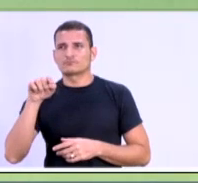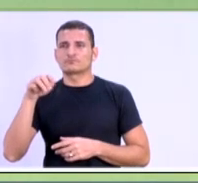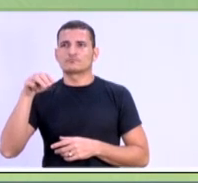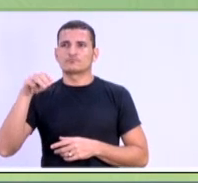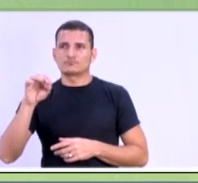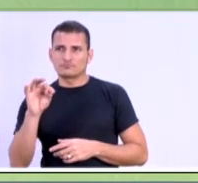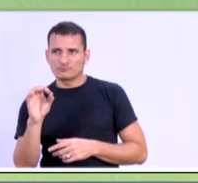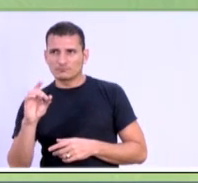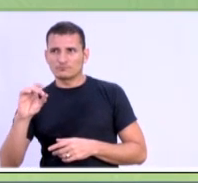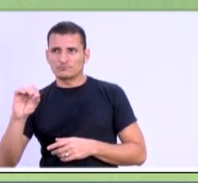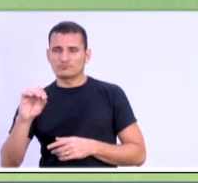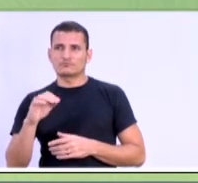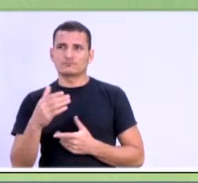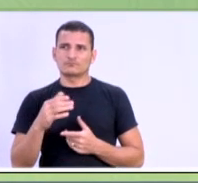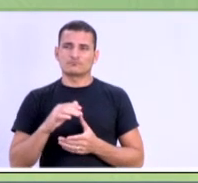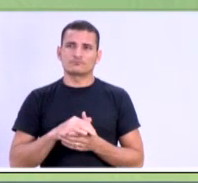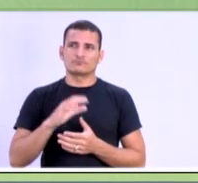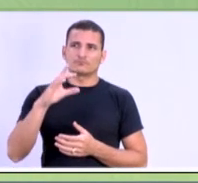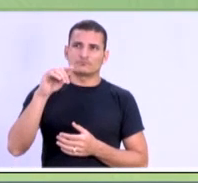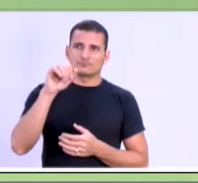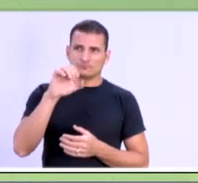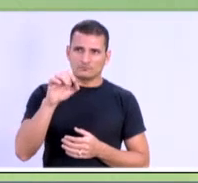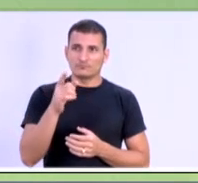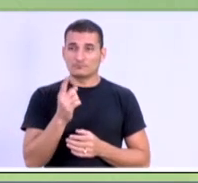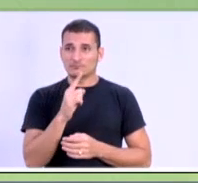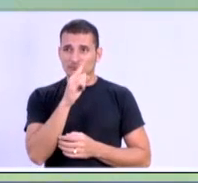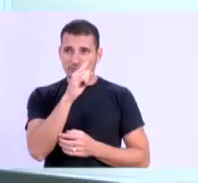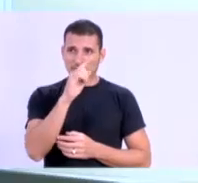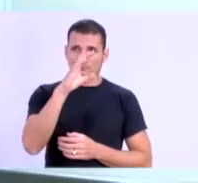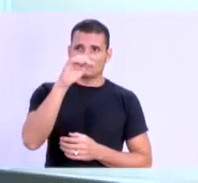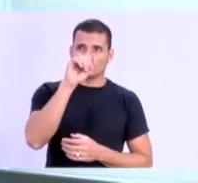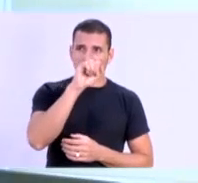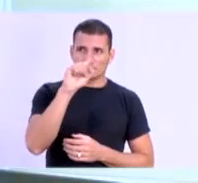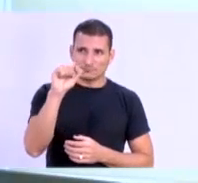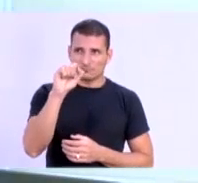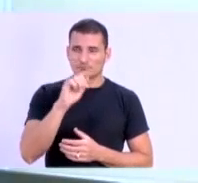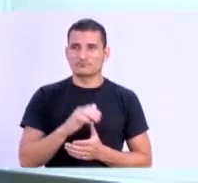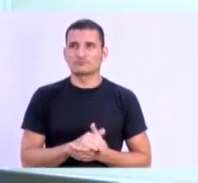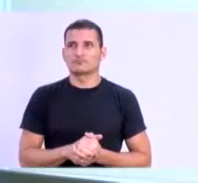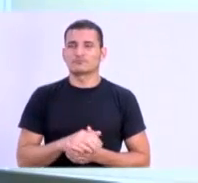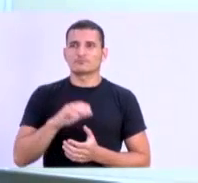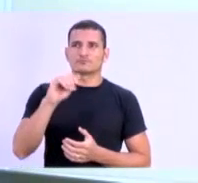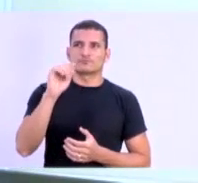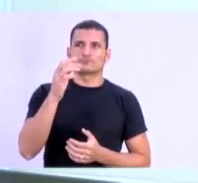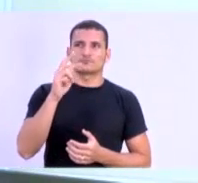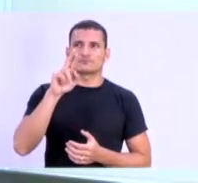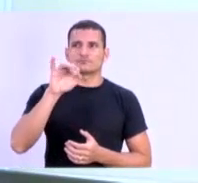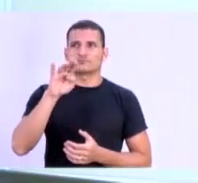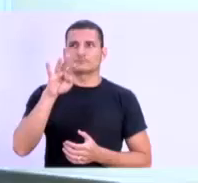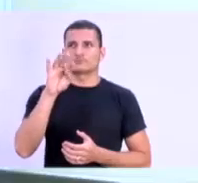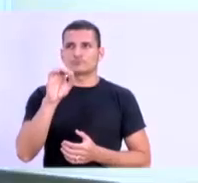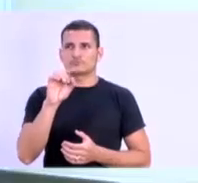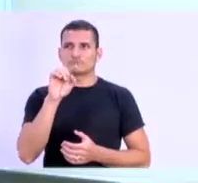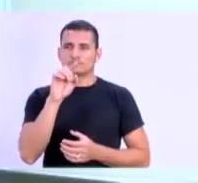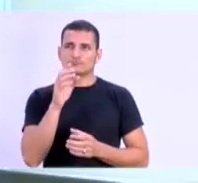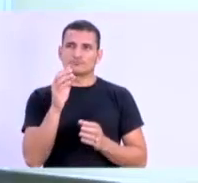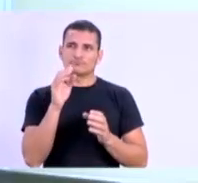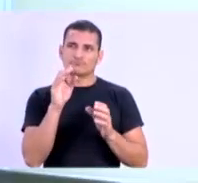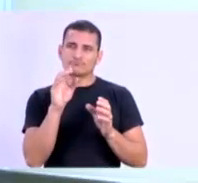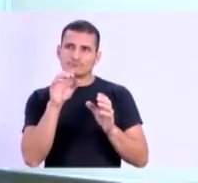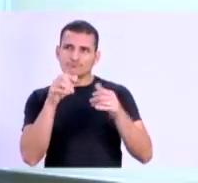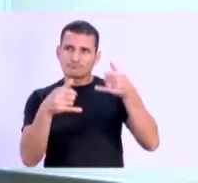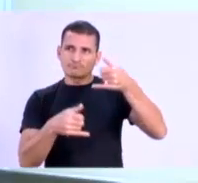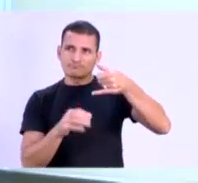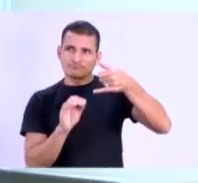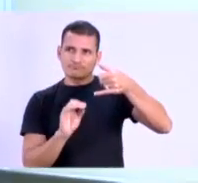Bem, a classe é definida lá em cima, né? Class, sempre. Um atributo é uma variável que está lá dentro de uma classe. E